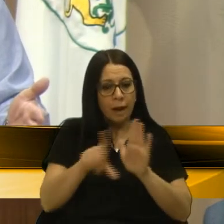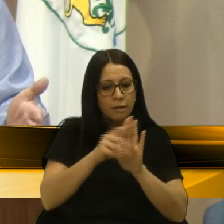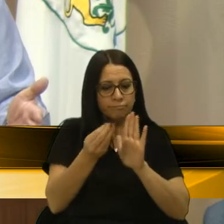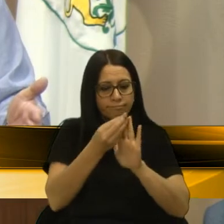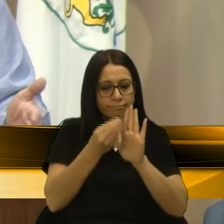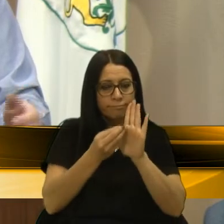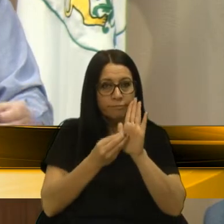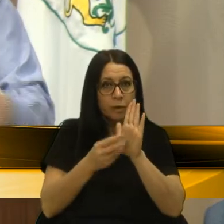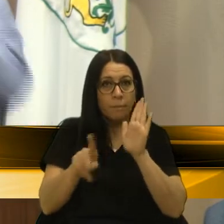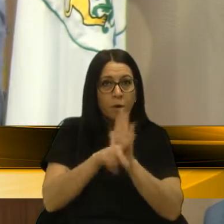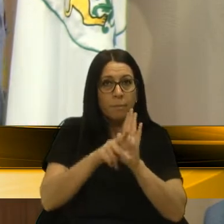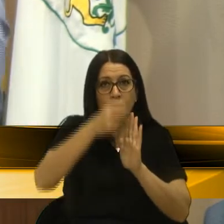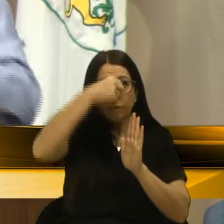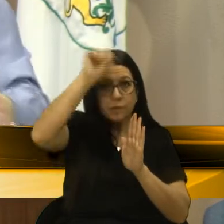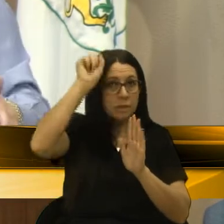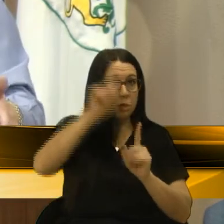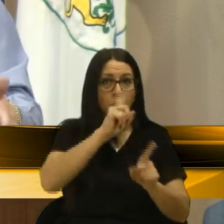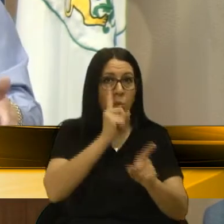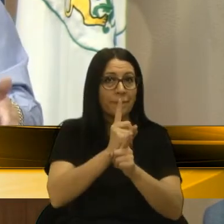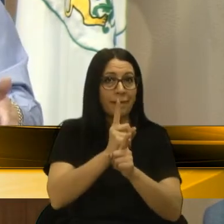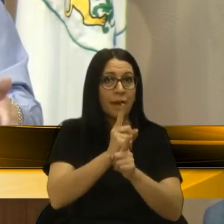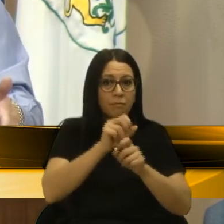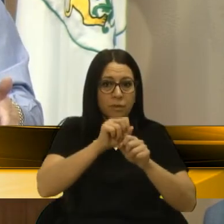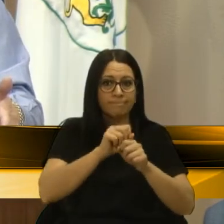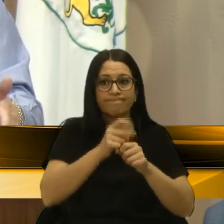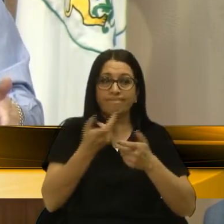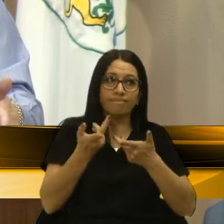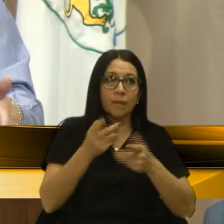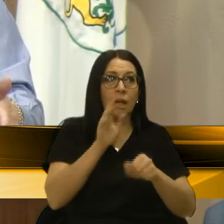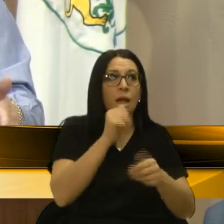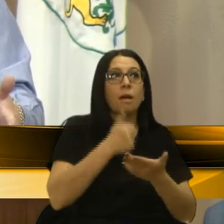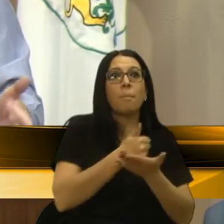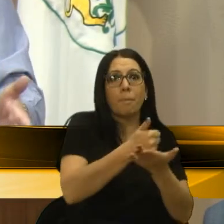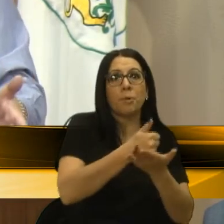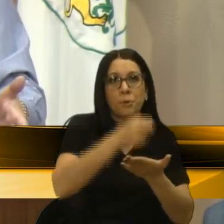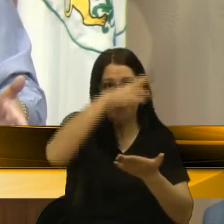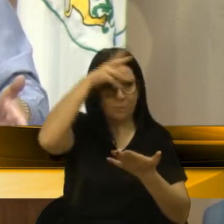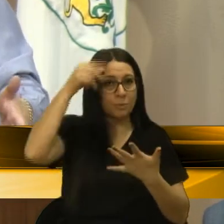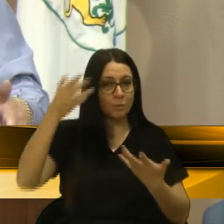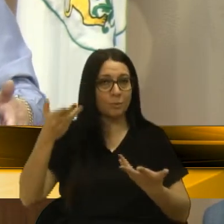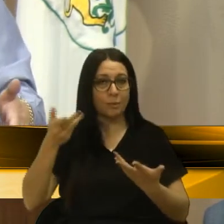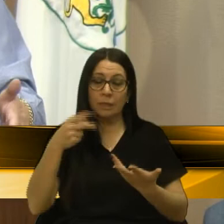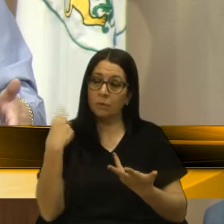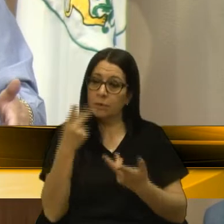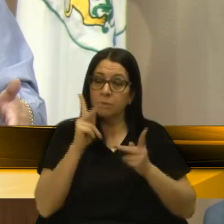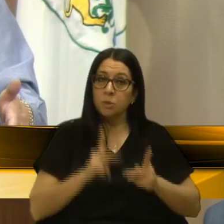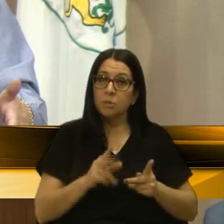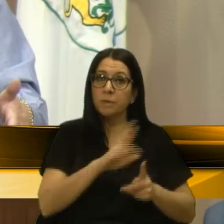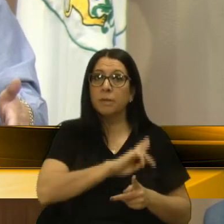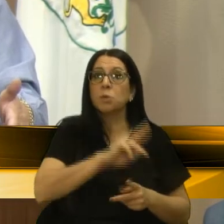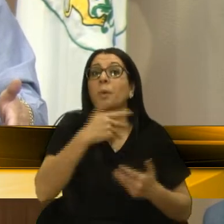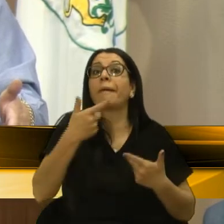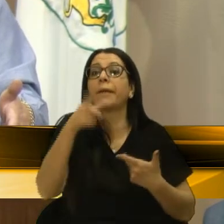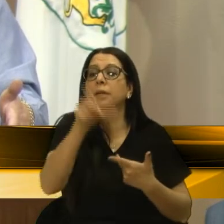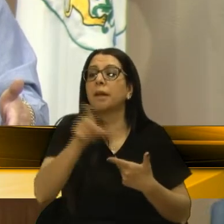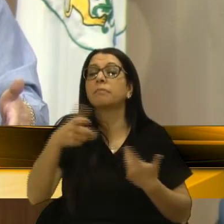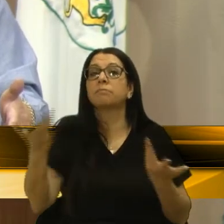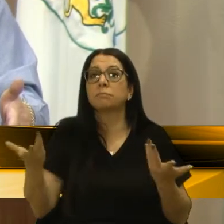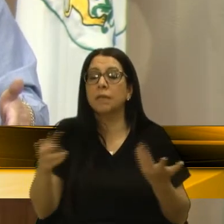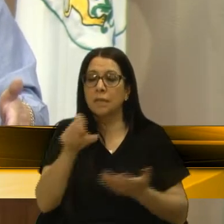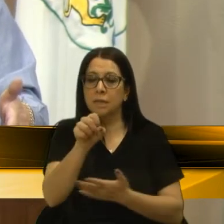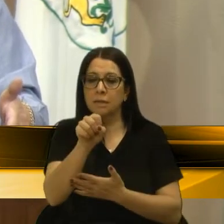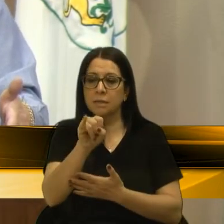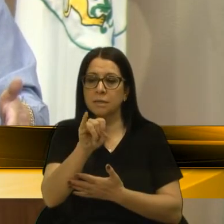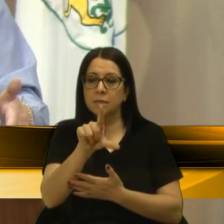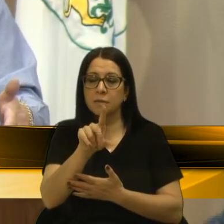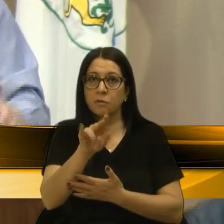pretensões da universidade, que não encontrava eco lá no Executivo, né? Então, essas pessoas representam quem? A senhora Silvia Nunes,